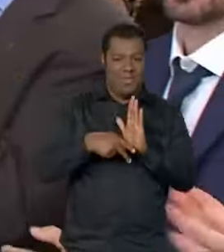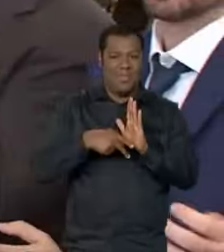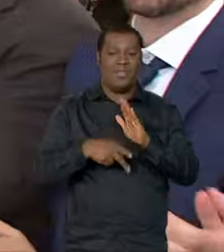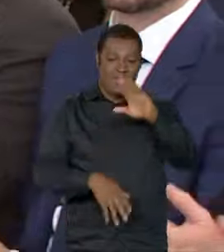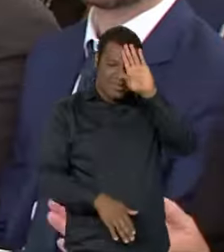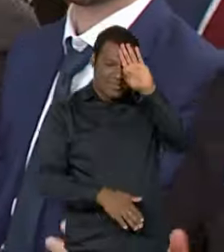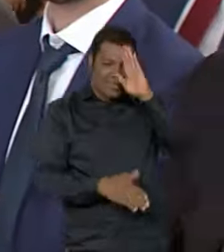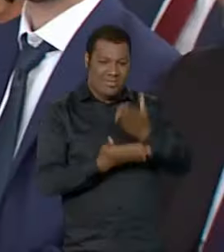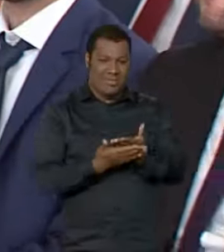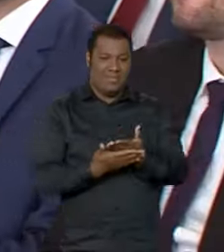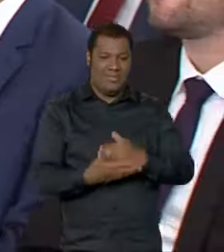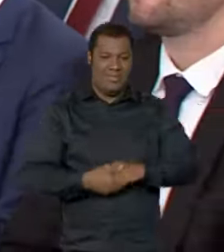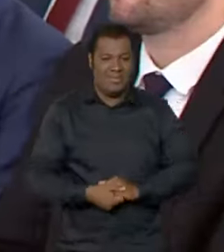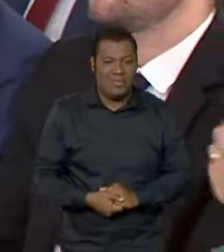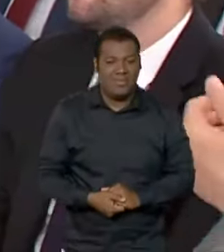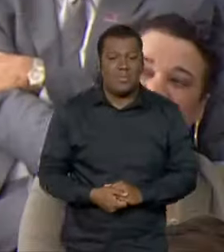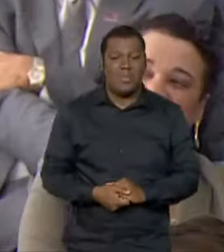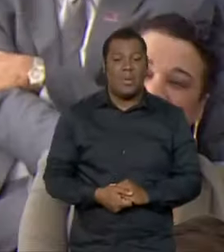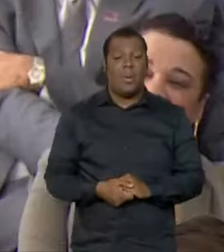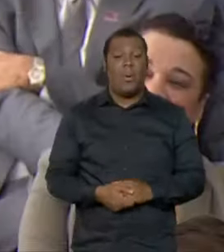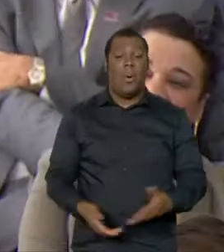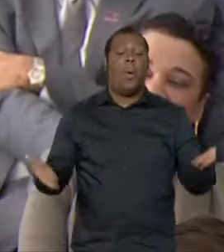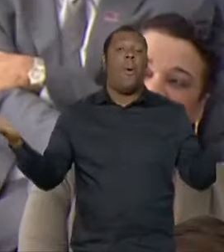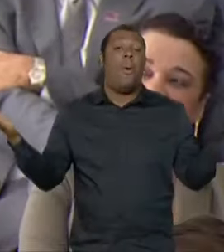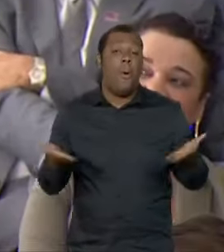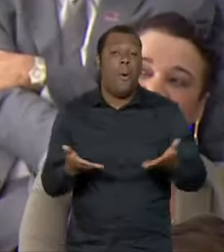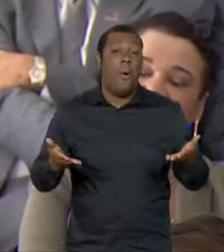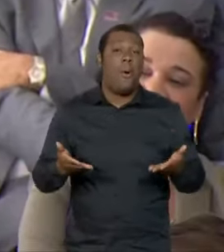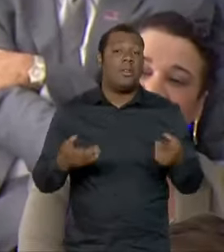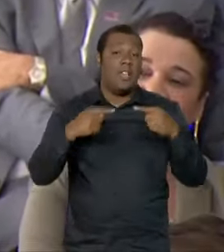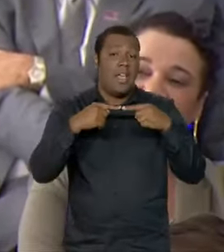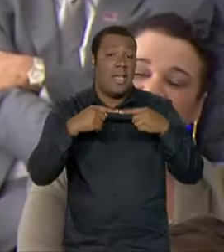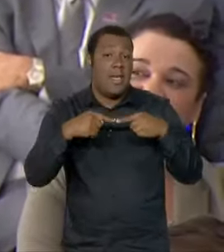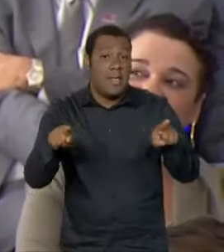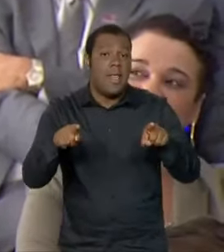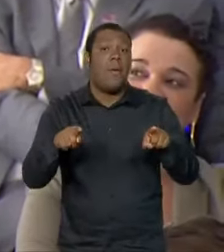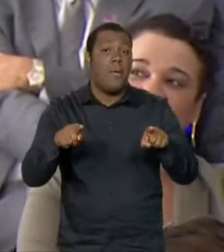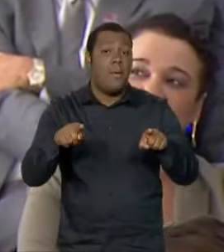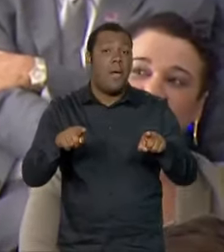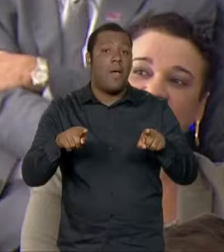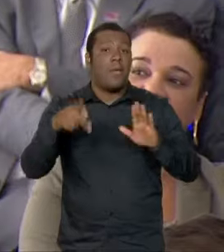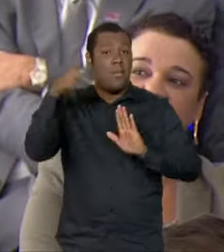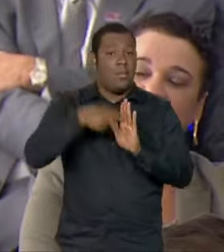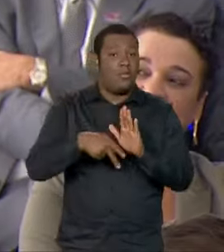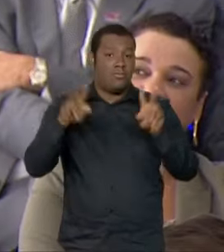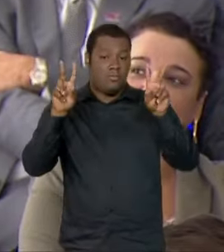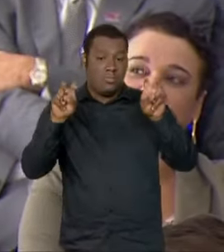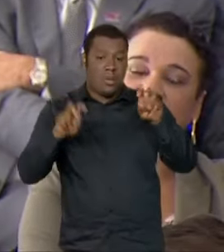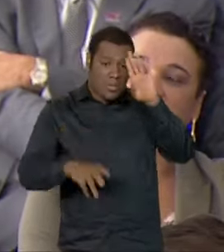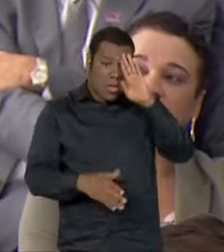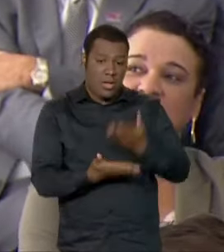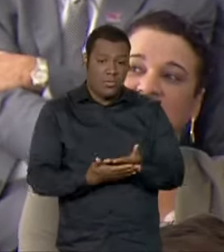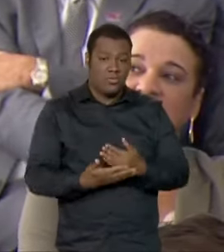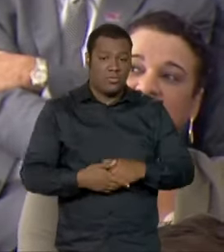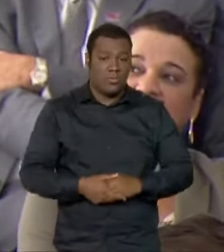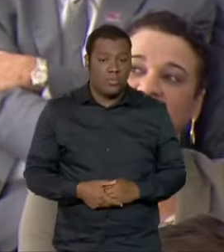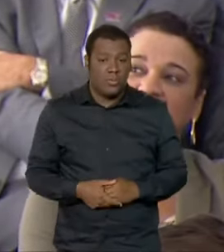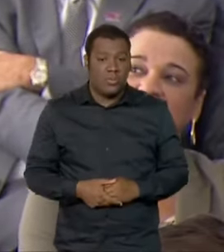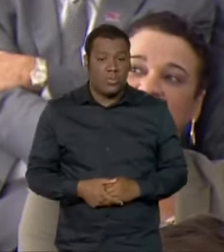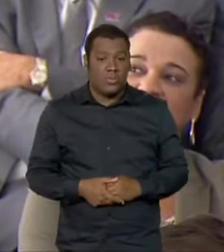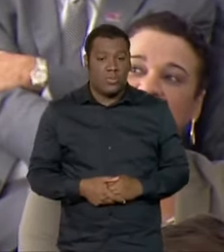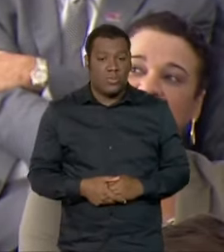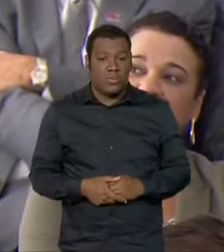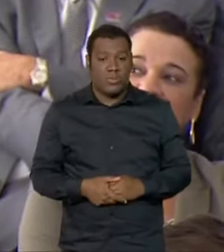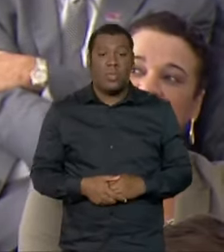Hoje, o que foi lançado aqui... O que foi lançado aqui, você veja que ninguém falou mal